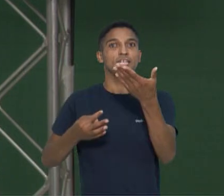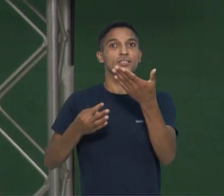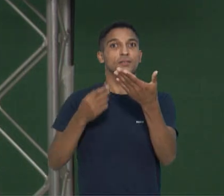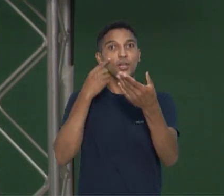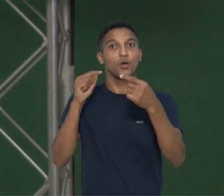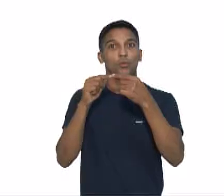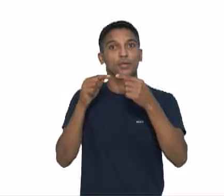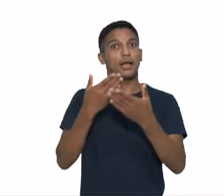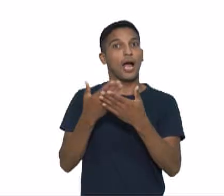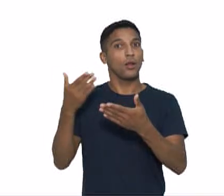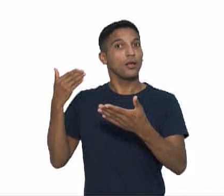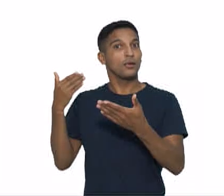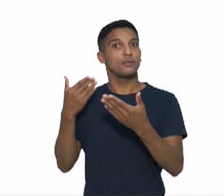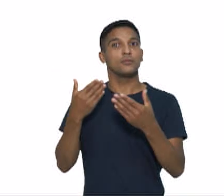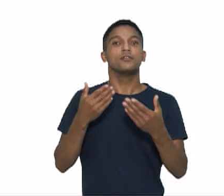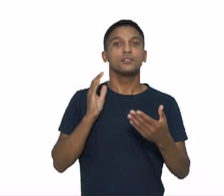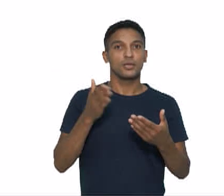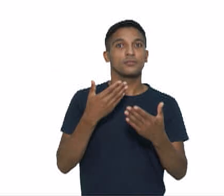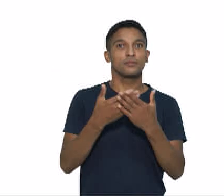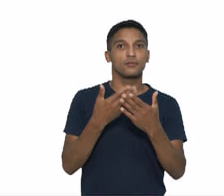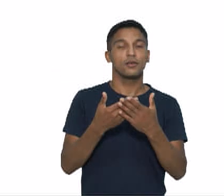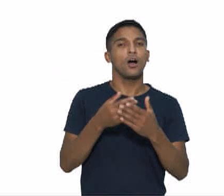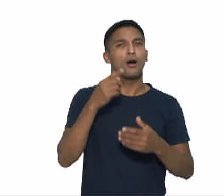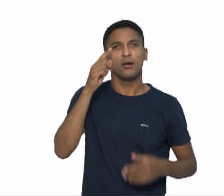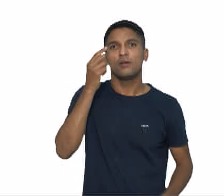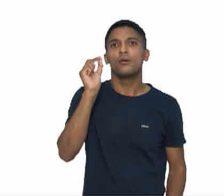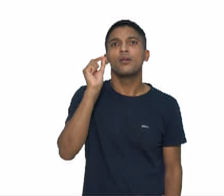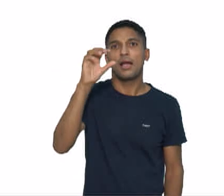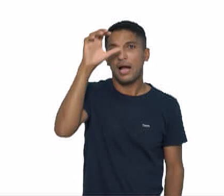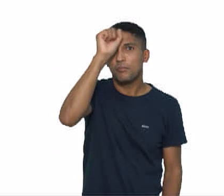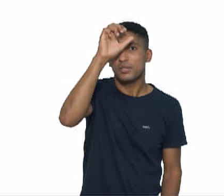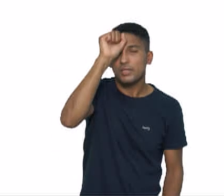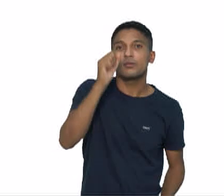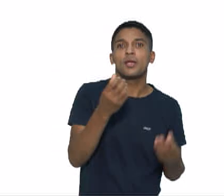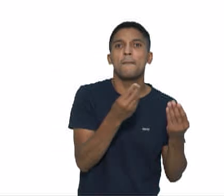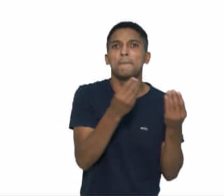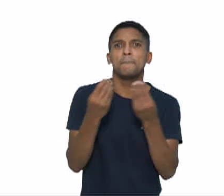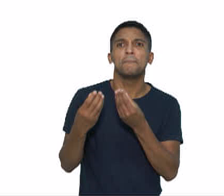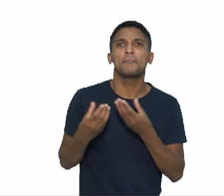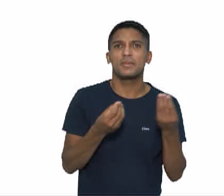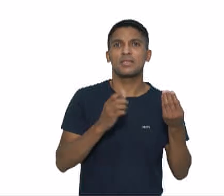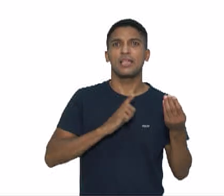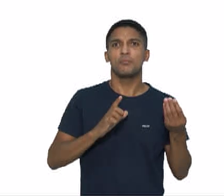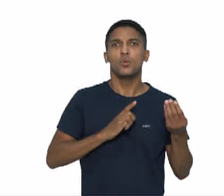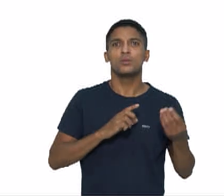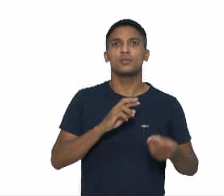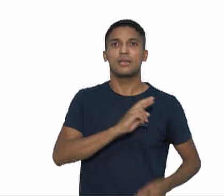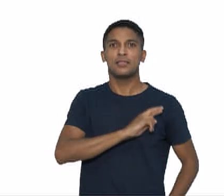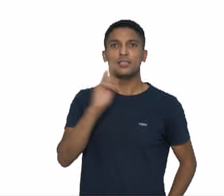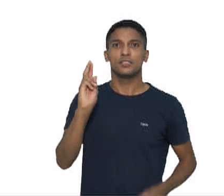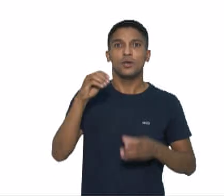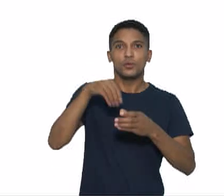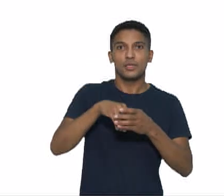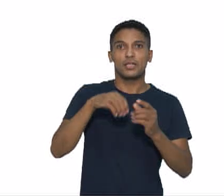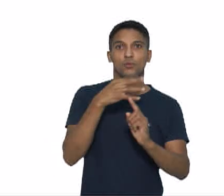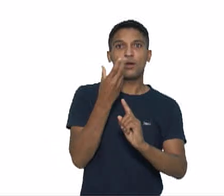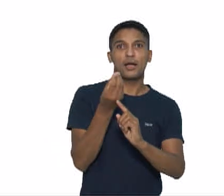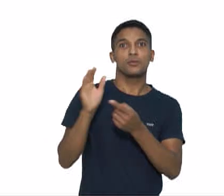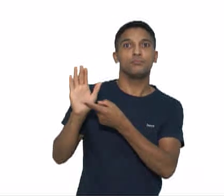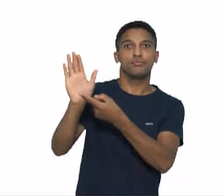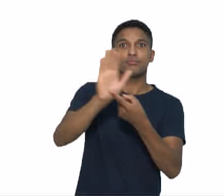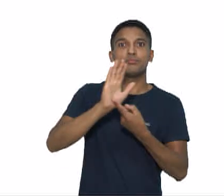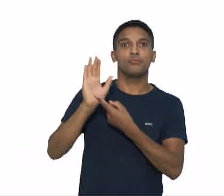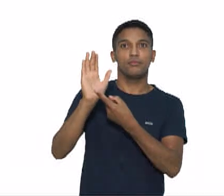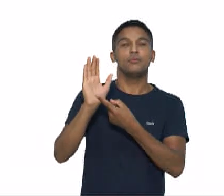lá. Aprendemos que muitas são as religiões que se expressam por meio da arte, que as representações